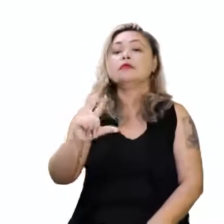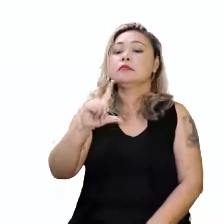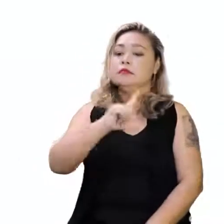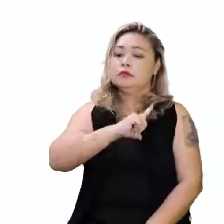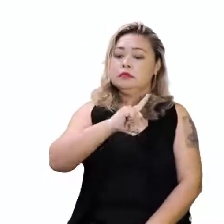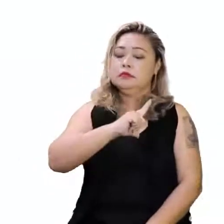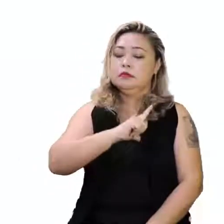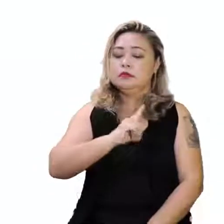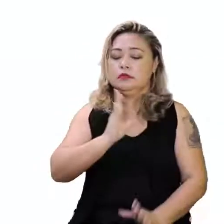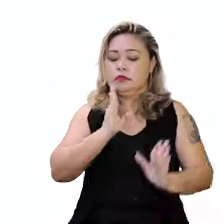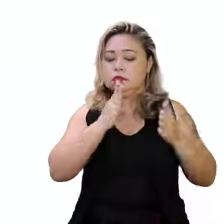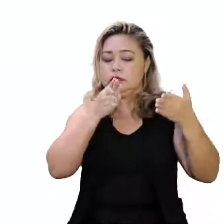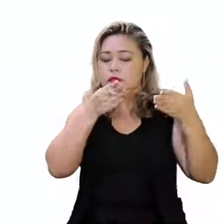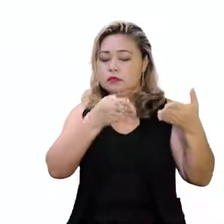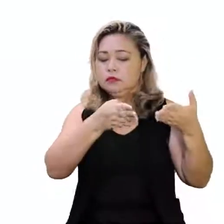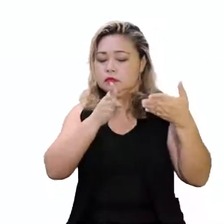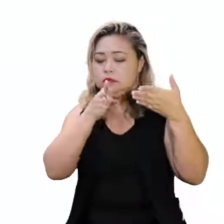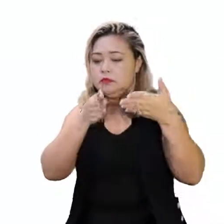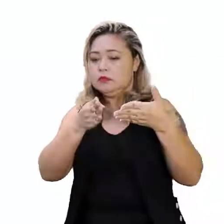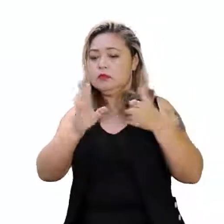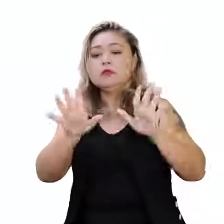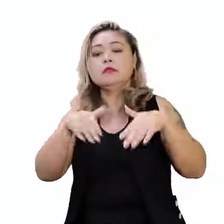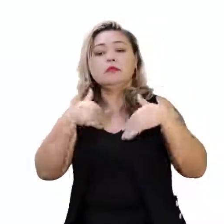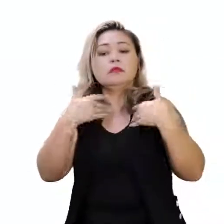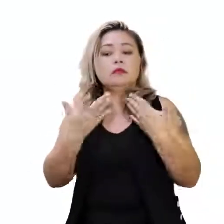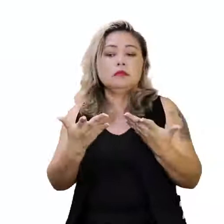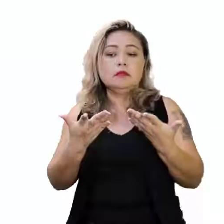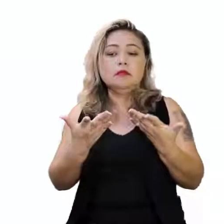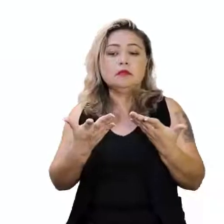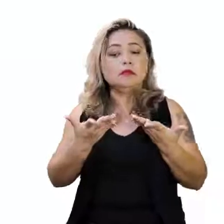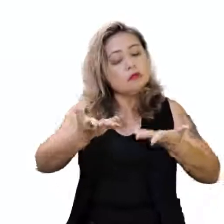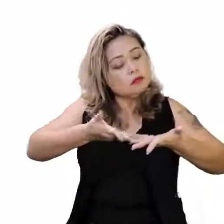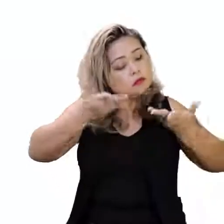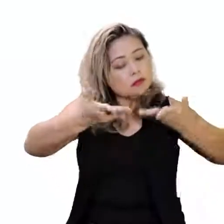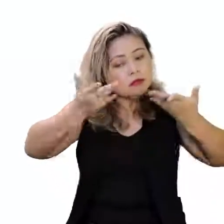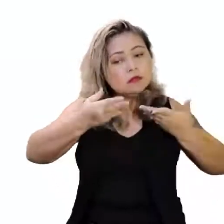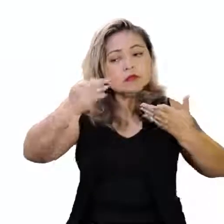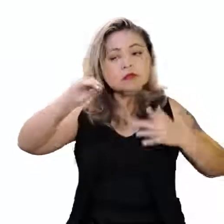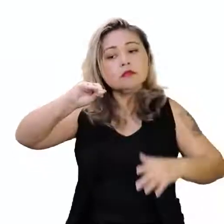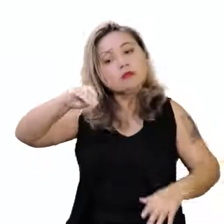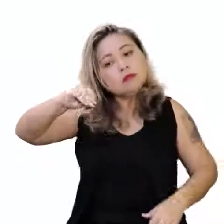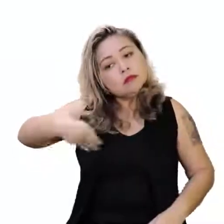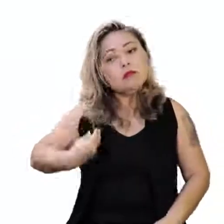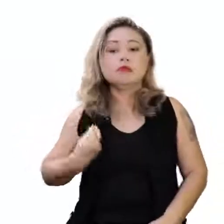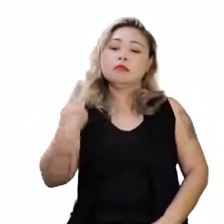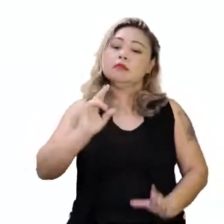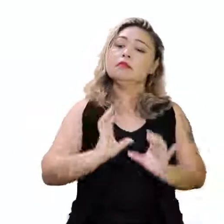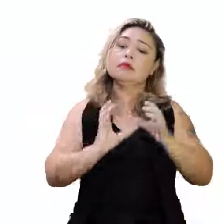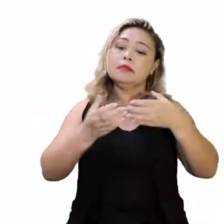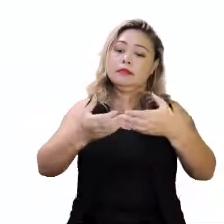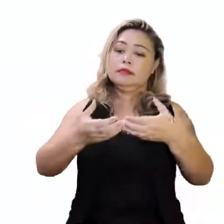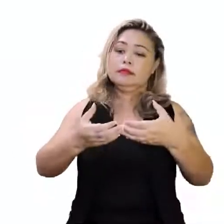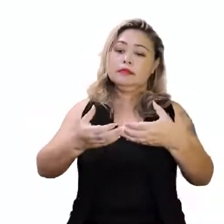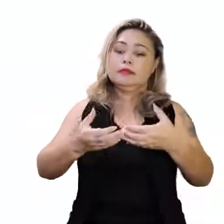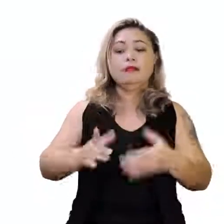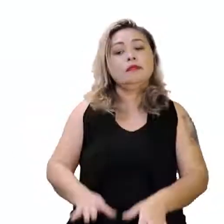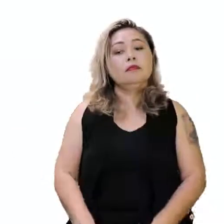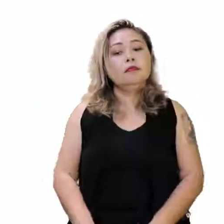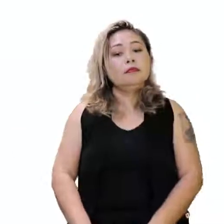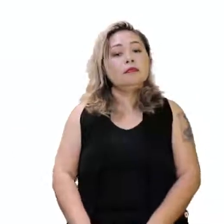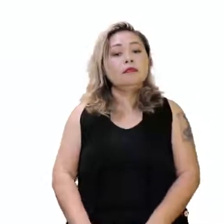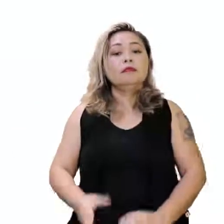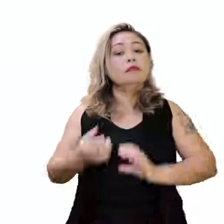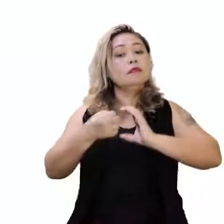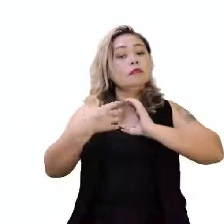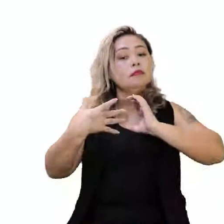ocorra priorizando aquelas que são favoráveis à sobrevivência dessa espécie. Olha lá,